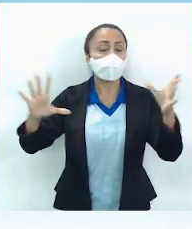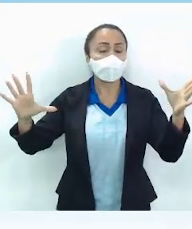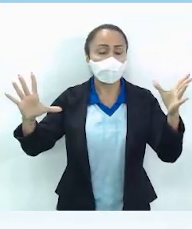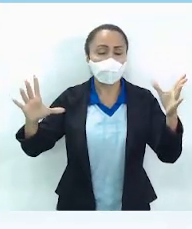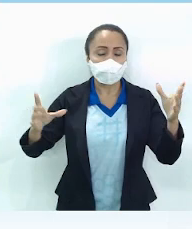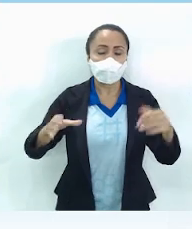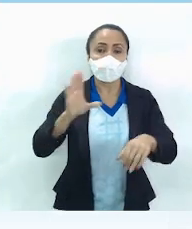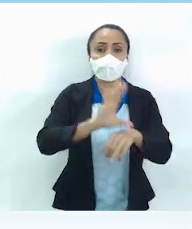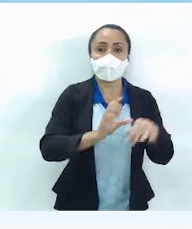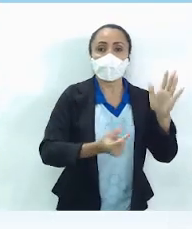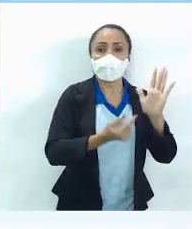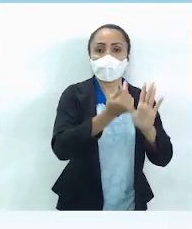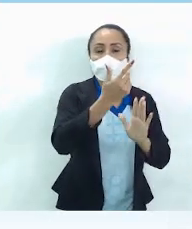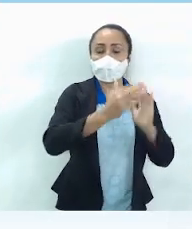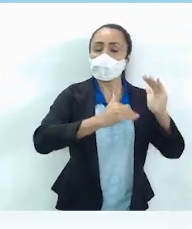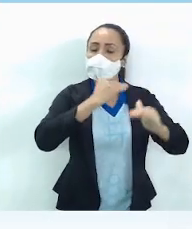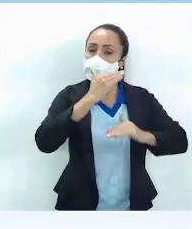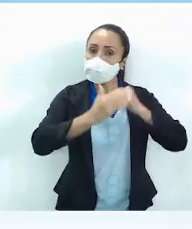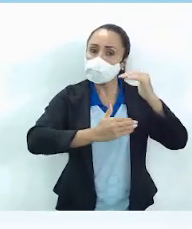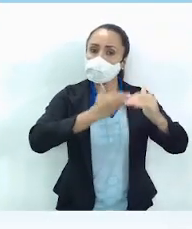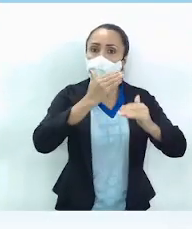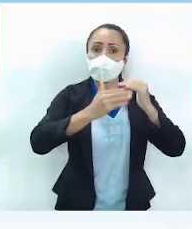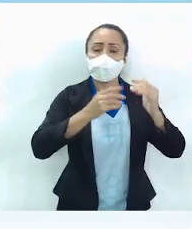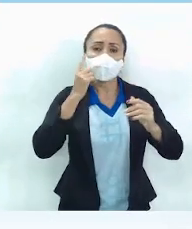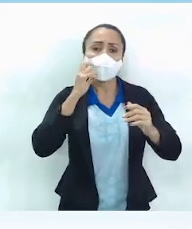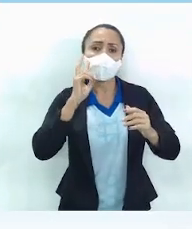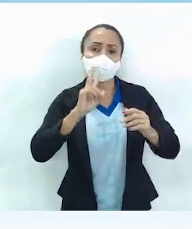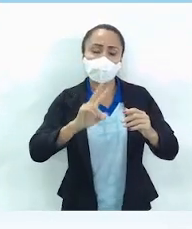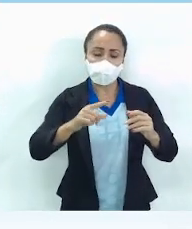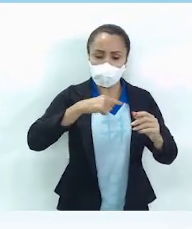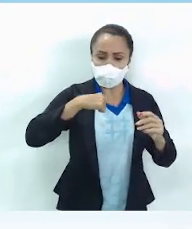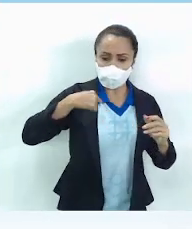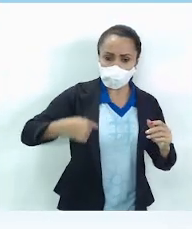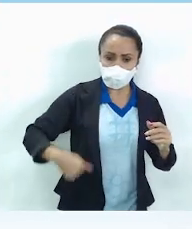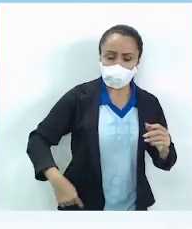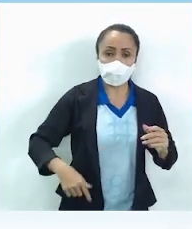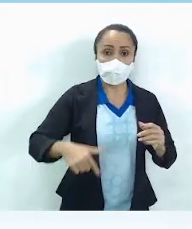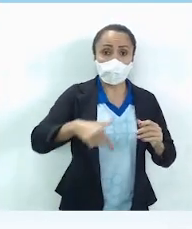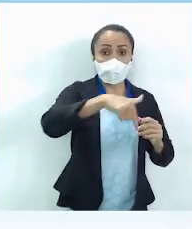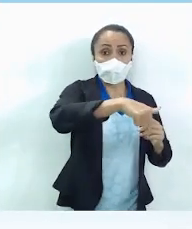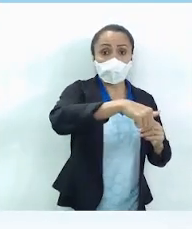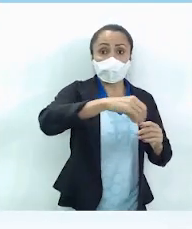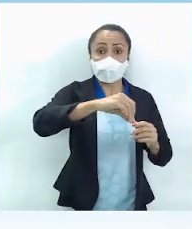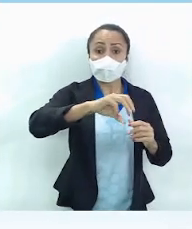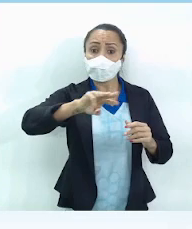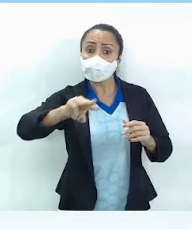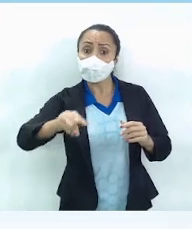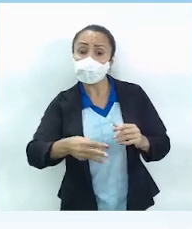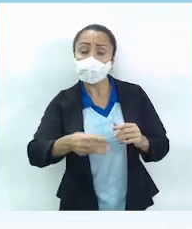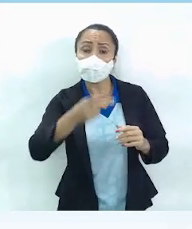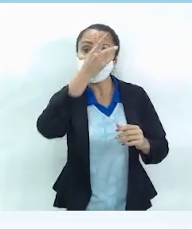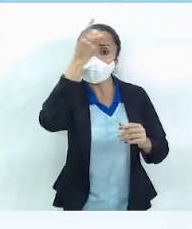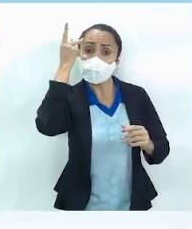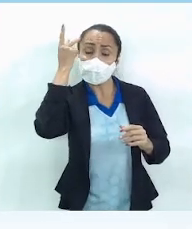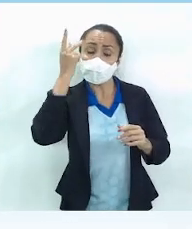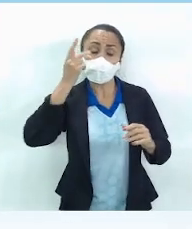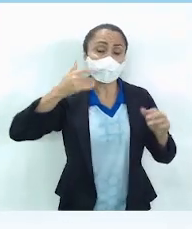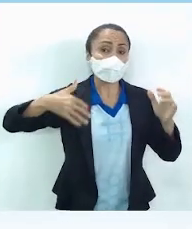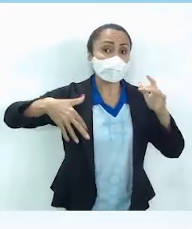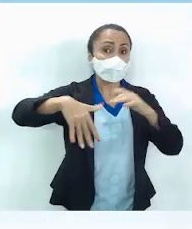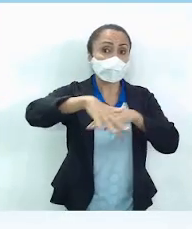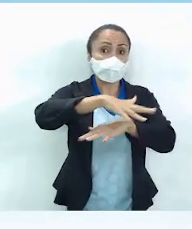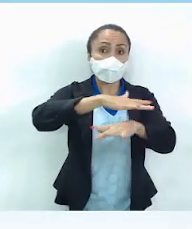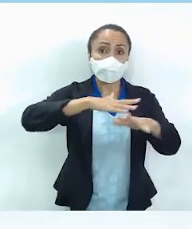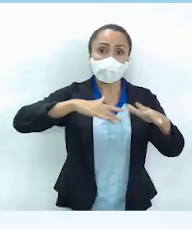capitalismo de mercado. Via na China um mercado promissor com 700 milhões de habitantes. Deng Xiaoping